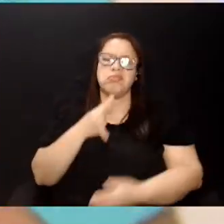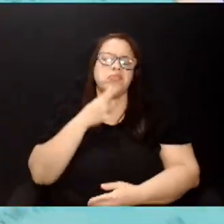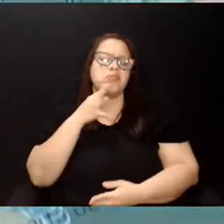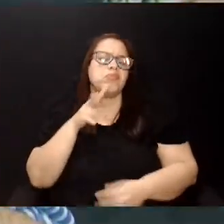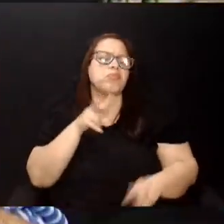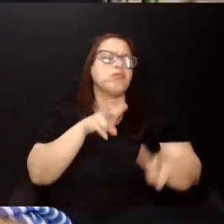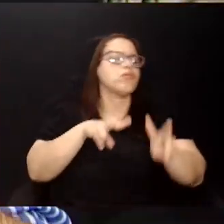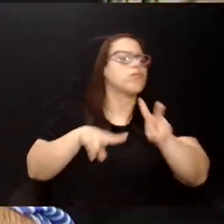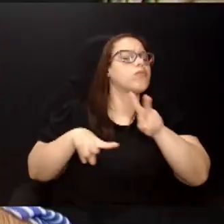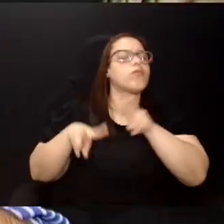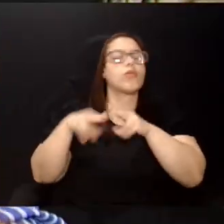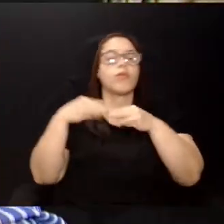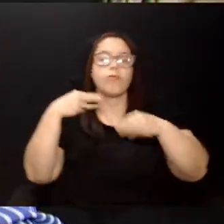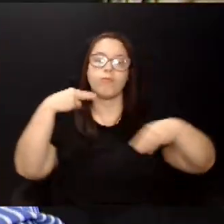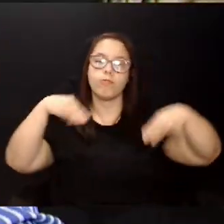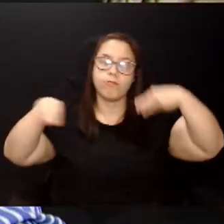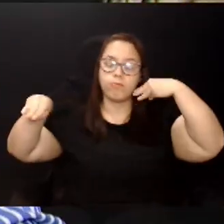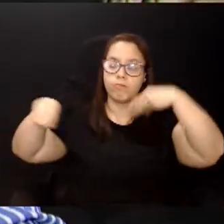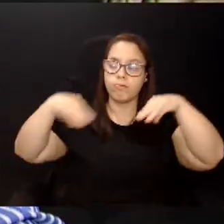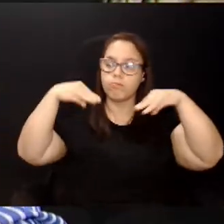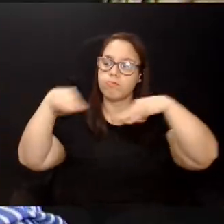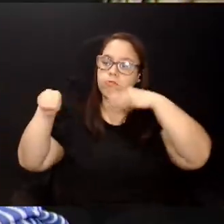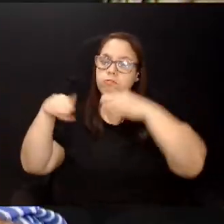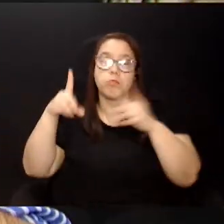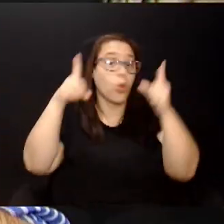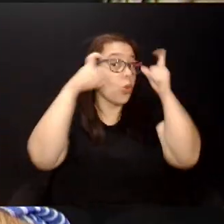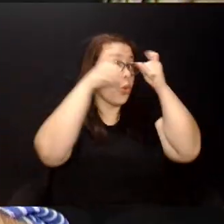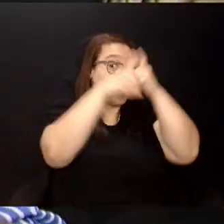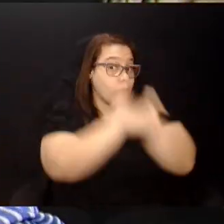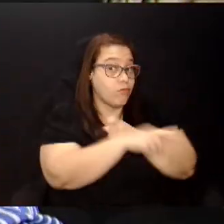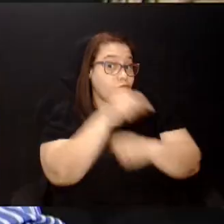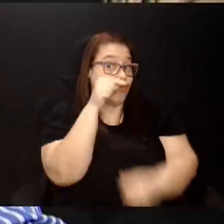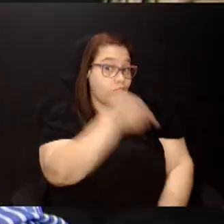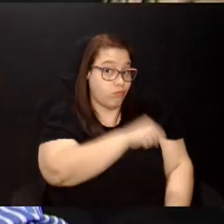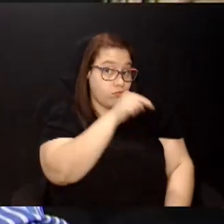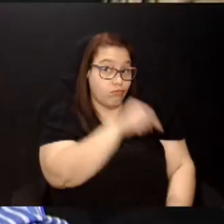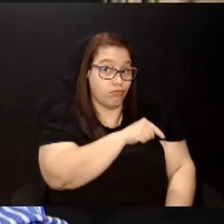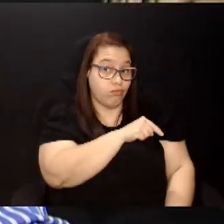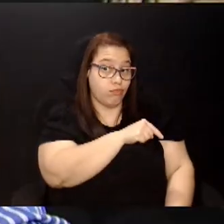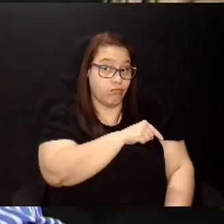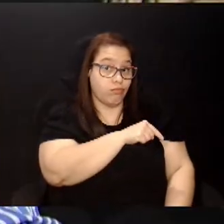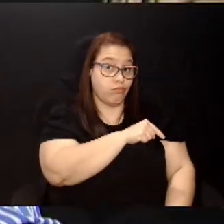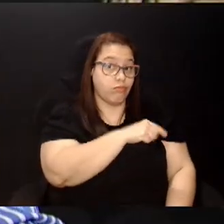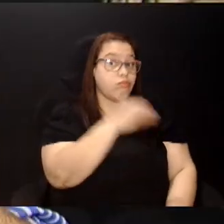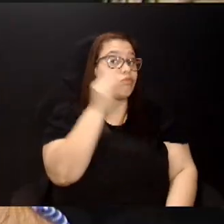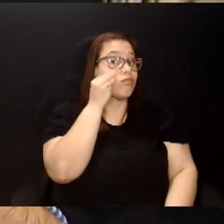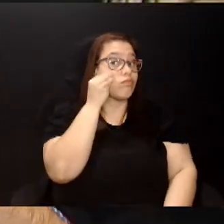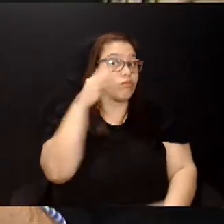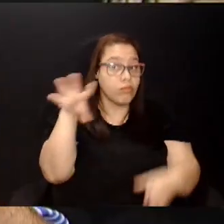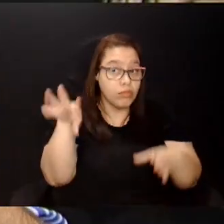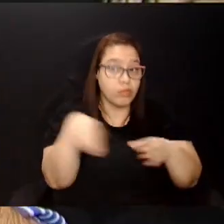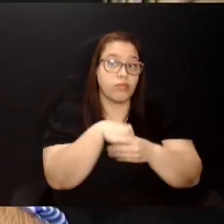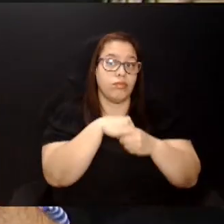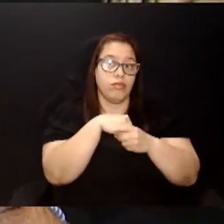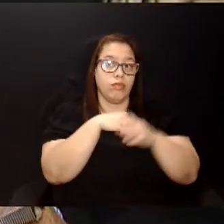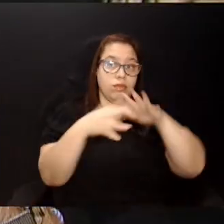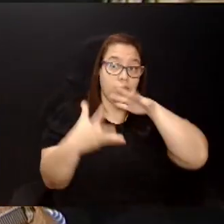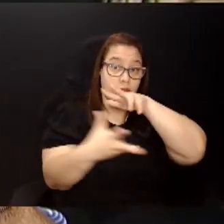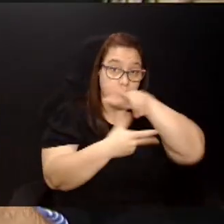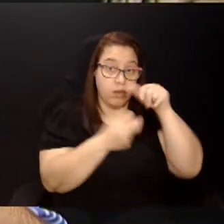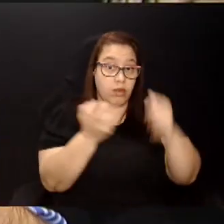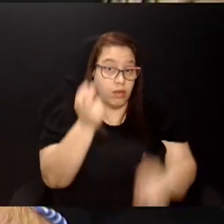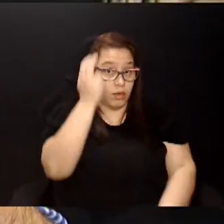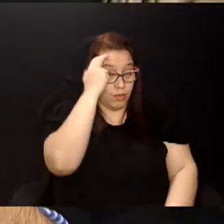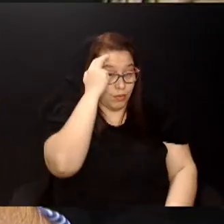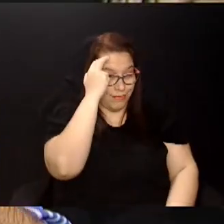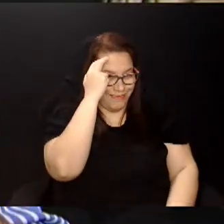da música. O grande desafio aqui é tentar introduzir no mundo da cultura clássica,